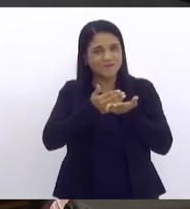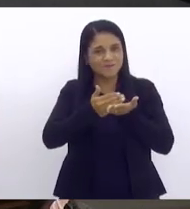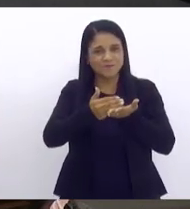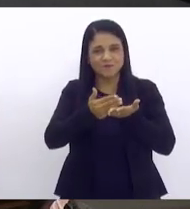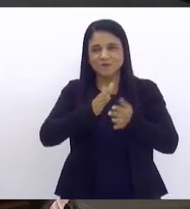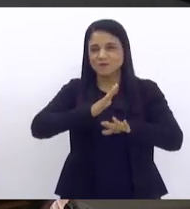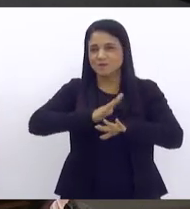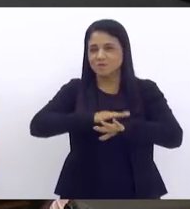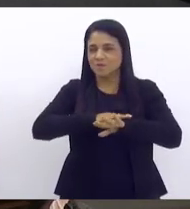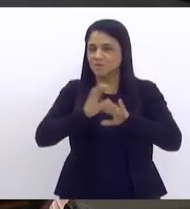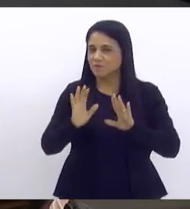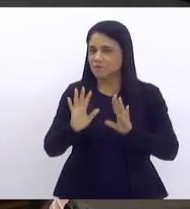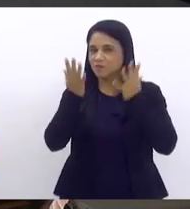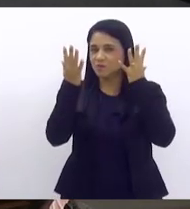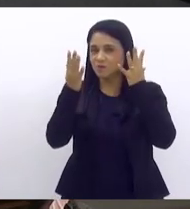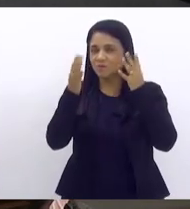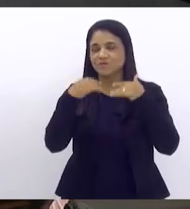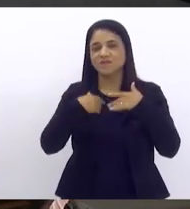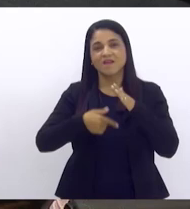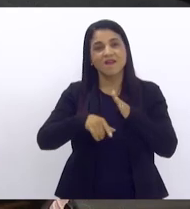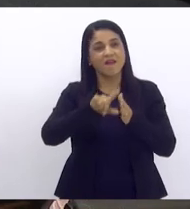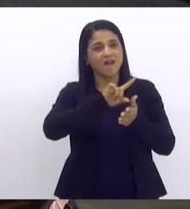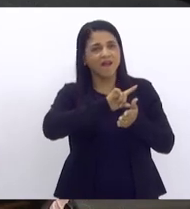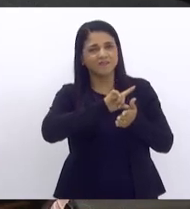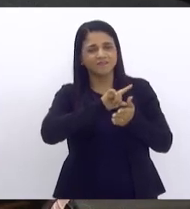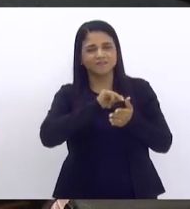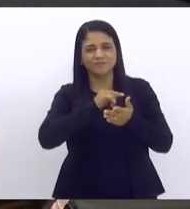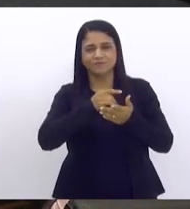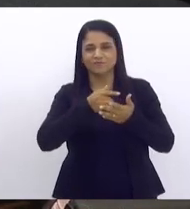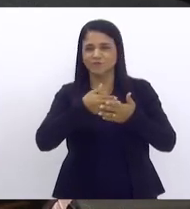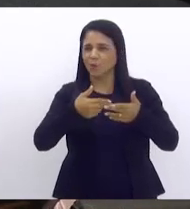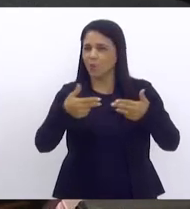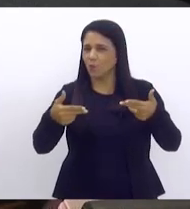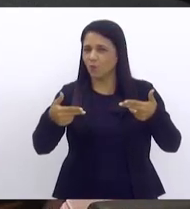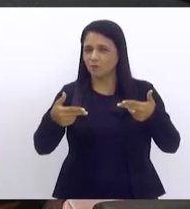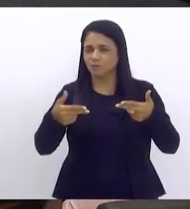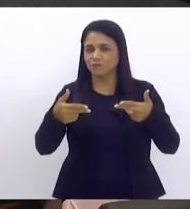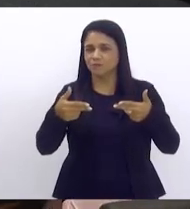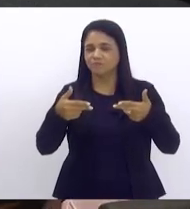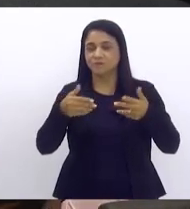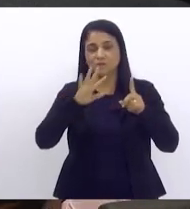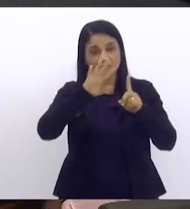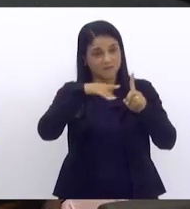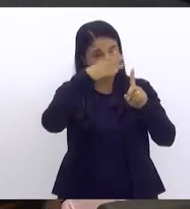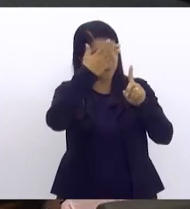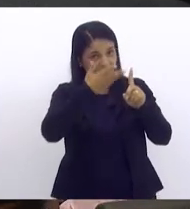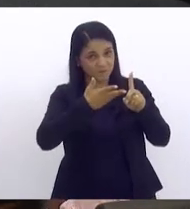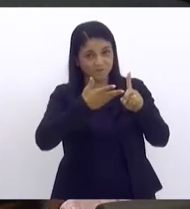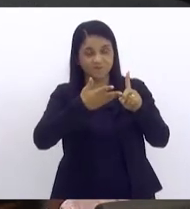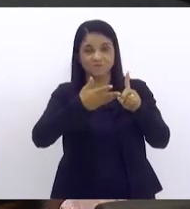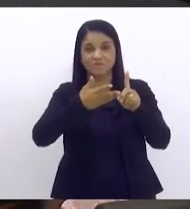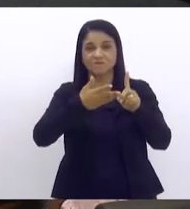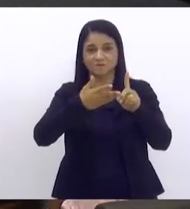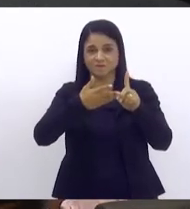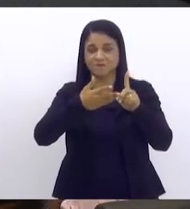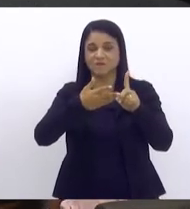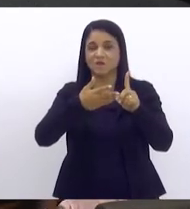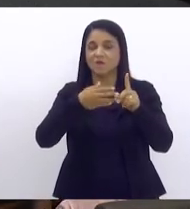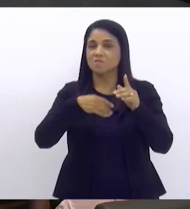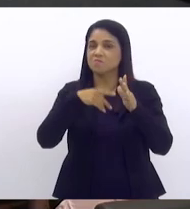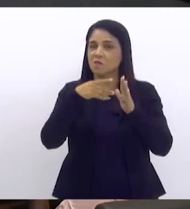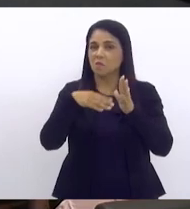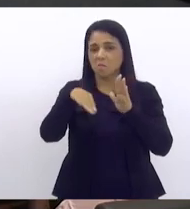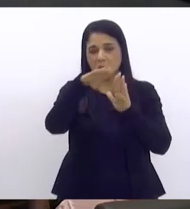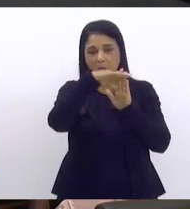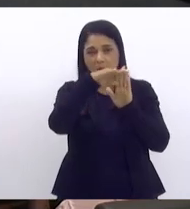esse momento. Antes de qualquer coisa, nós não poderíamos iniciar, é uma sessão solene, existe todo um protocolo que precisa ser feito, a